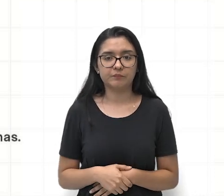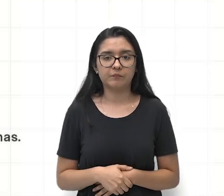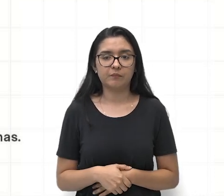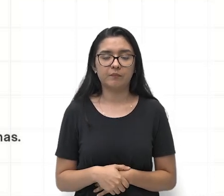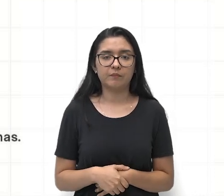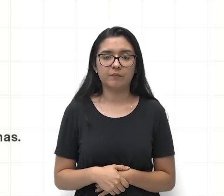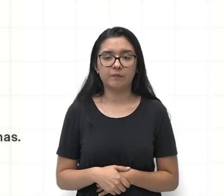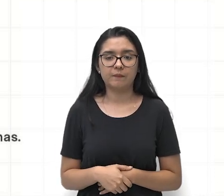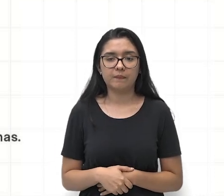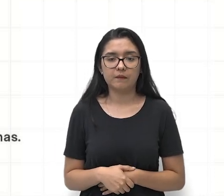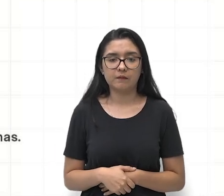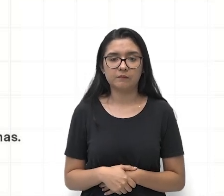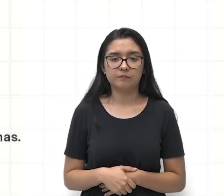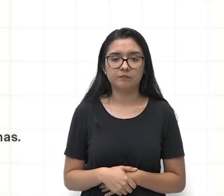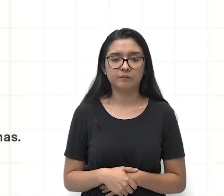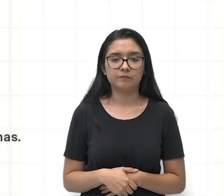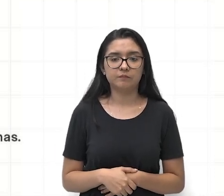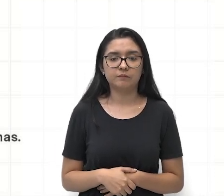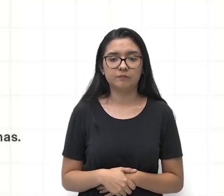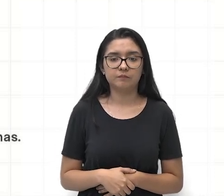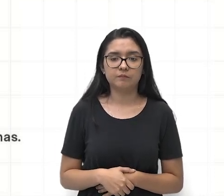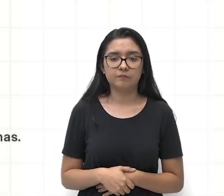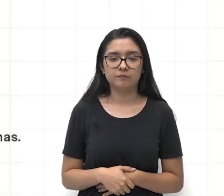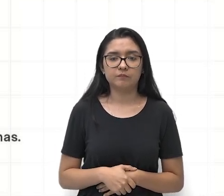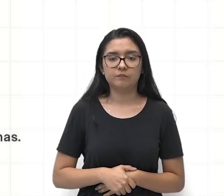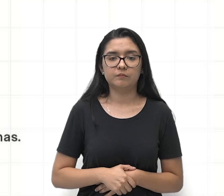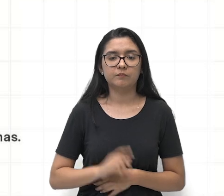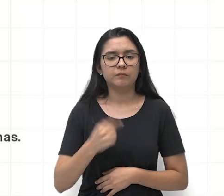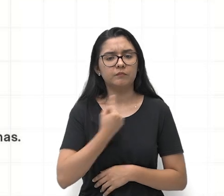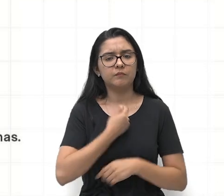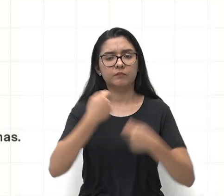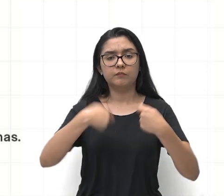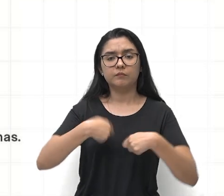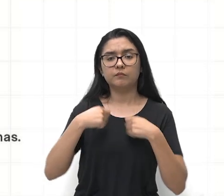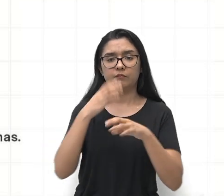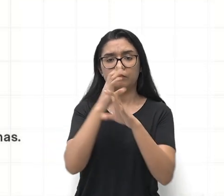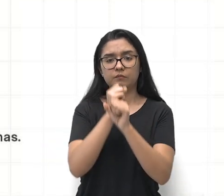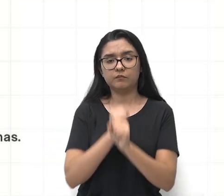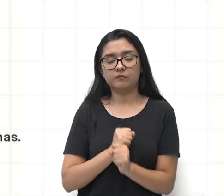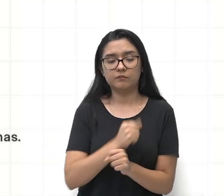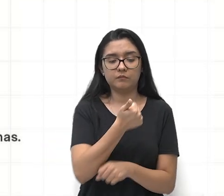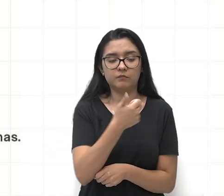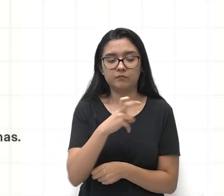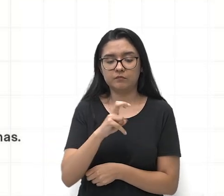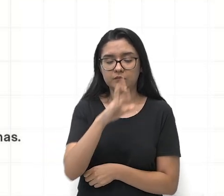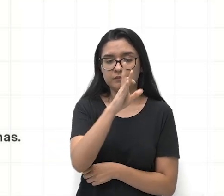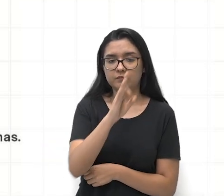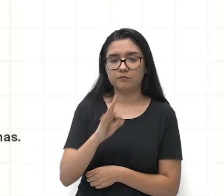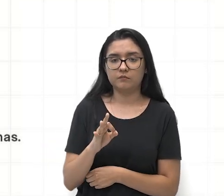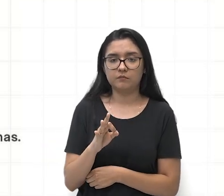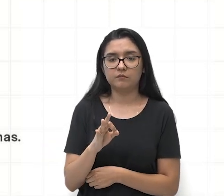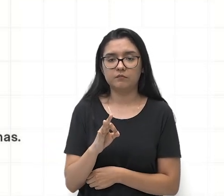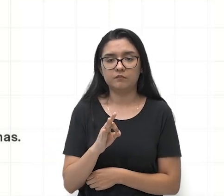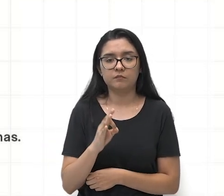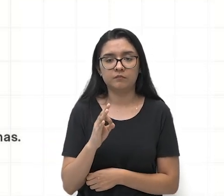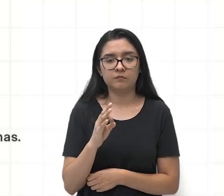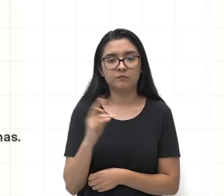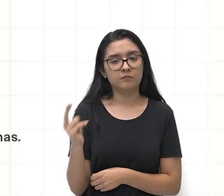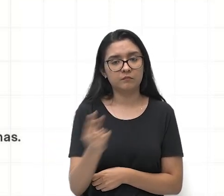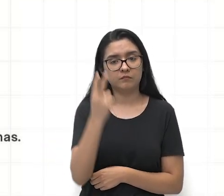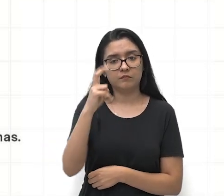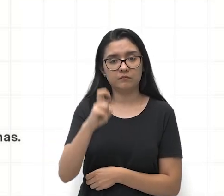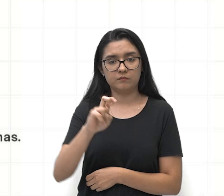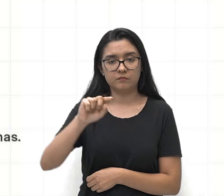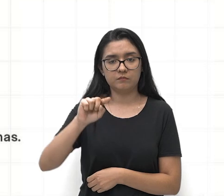Certo? Então, olha só, a gente precisa calcular aqui 15% desse valor aqui.